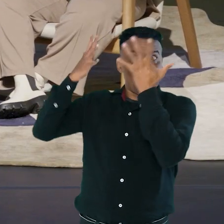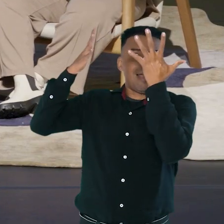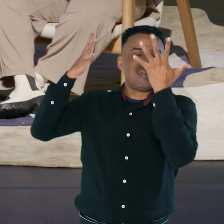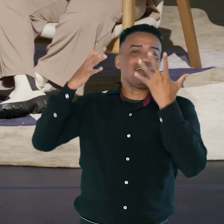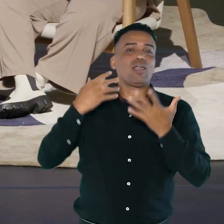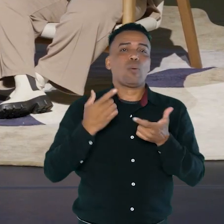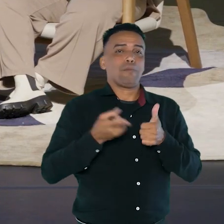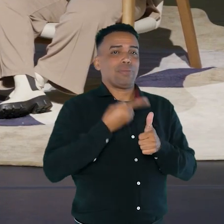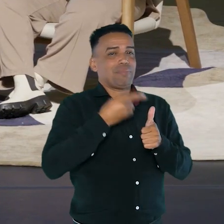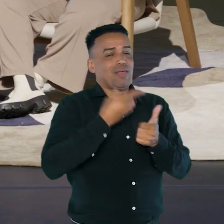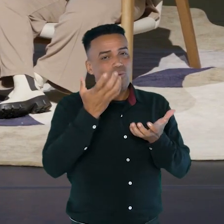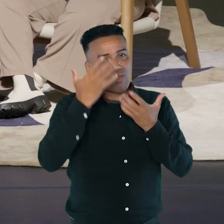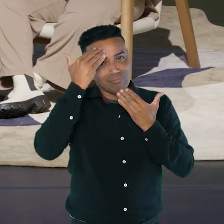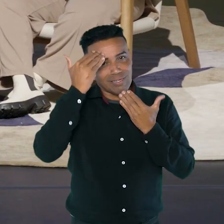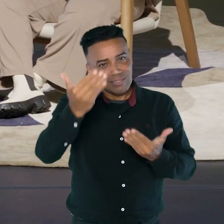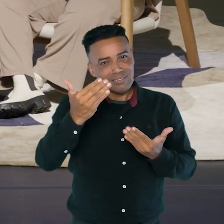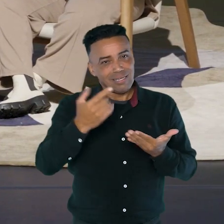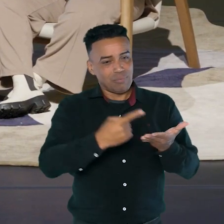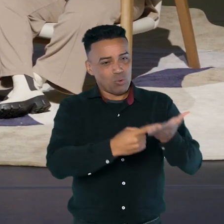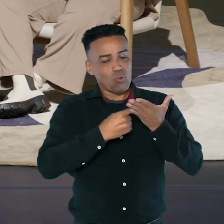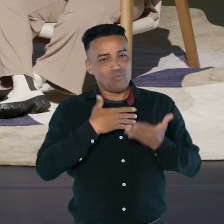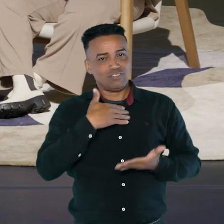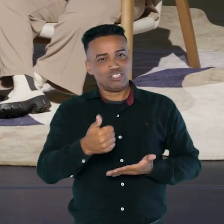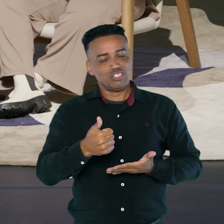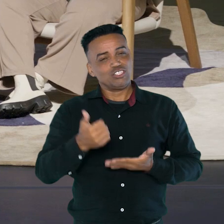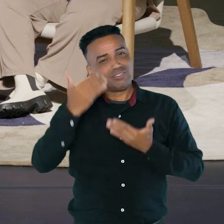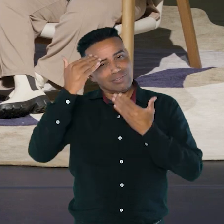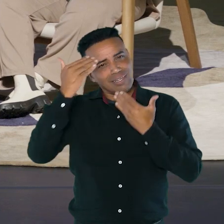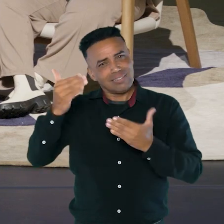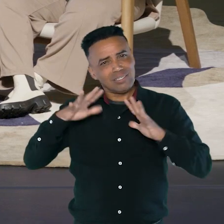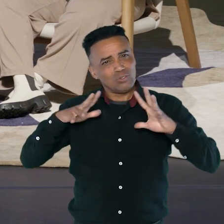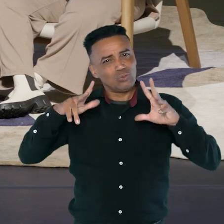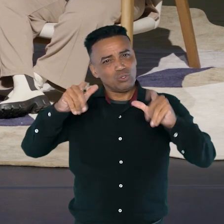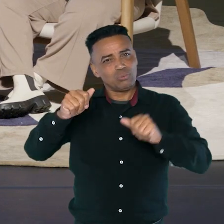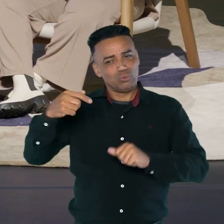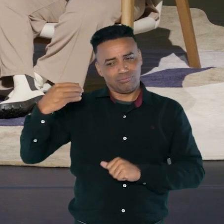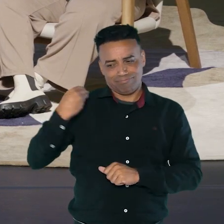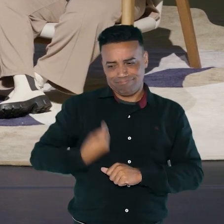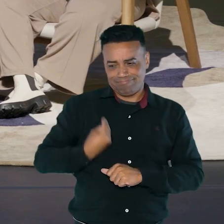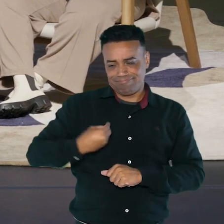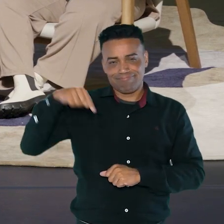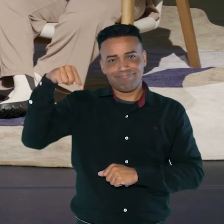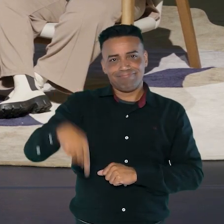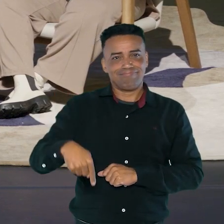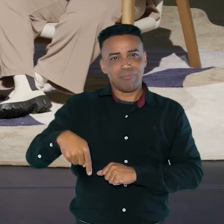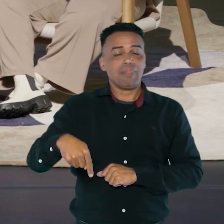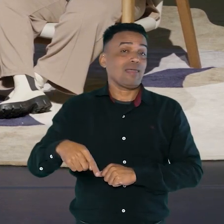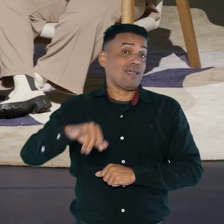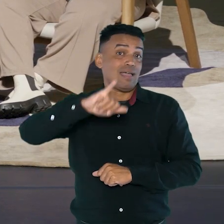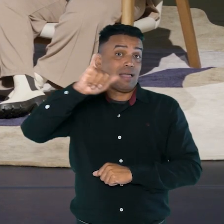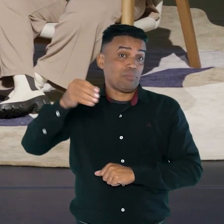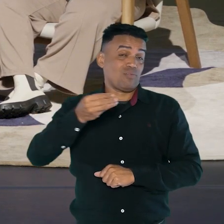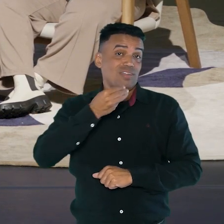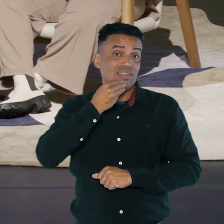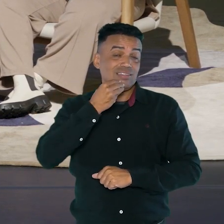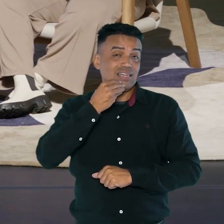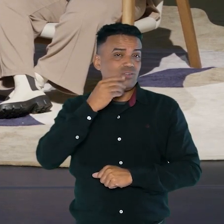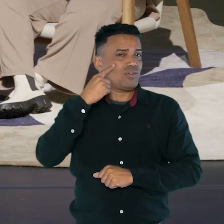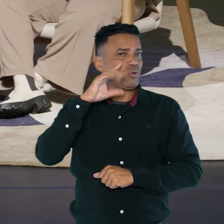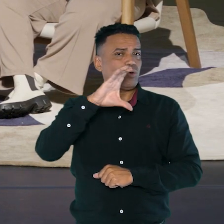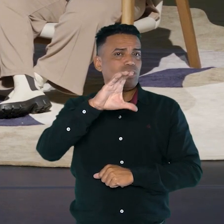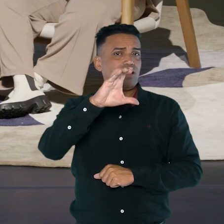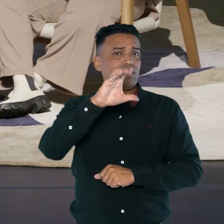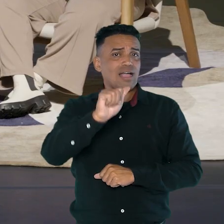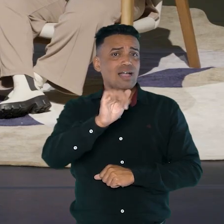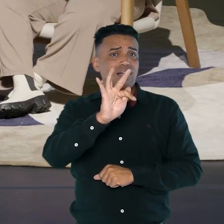queria, primeiramente, agradecer pelo convite, agradecer todo mundo que veio aqui. Aproveitar que eu estou vendo o Cafu